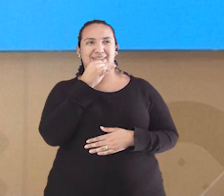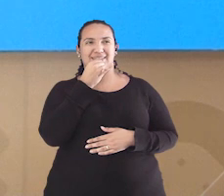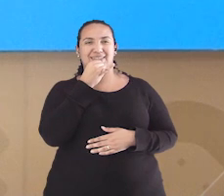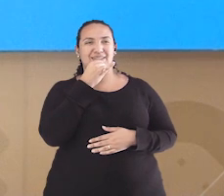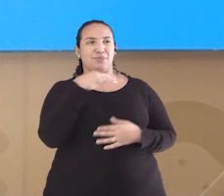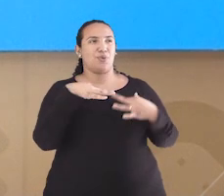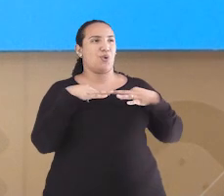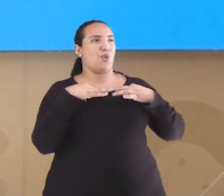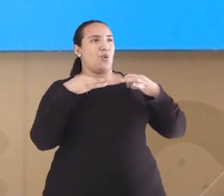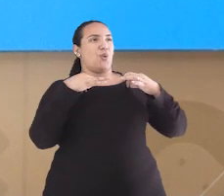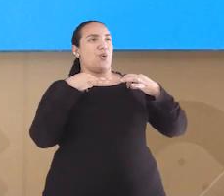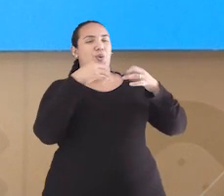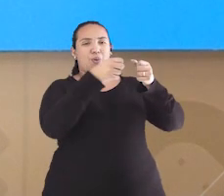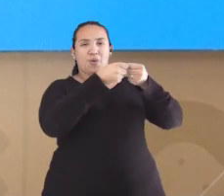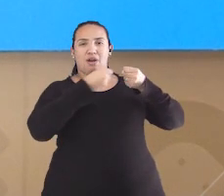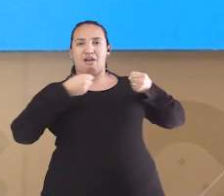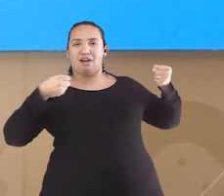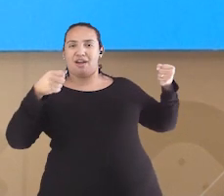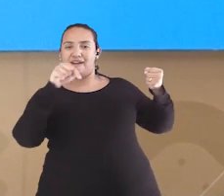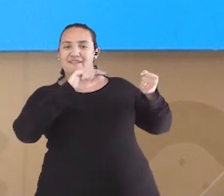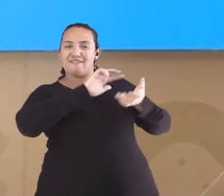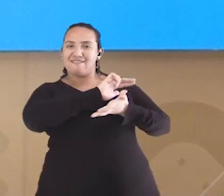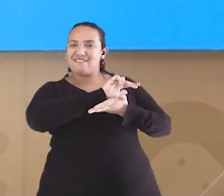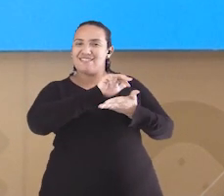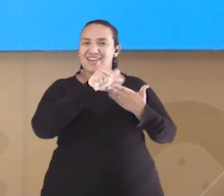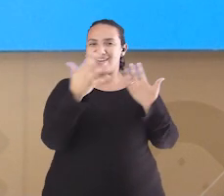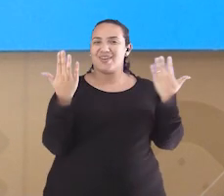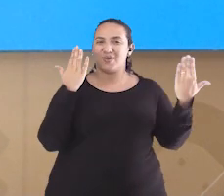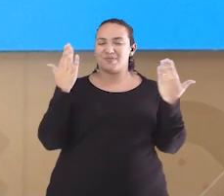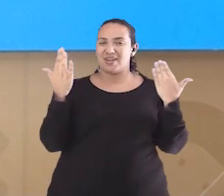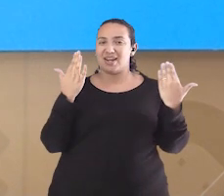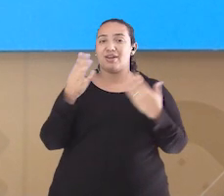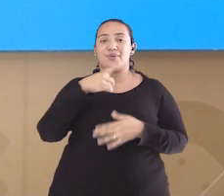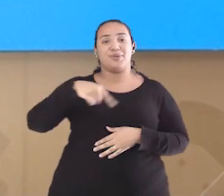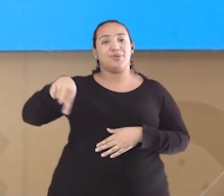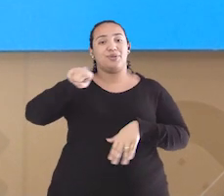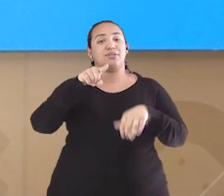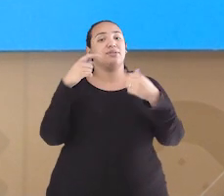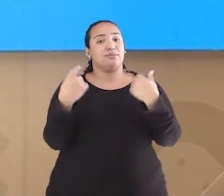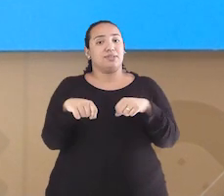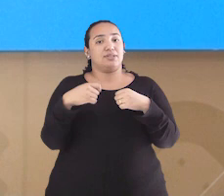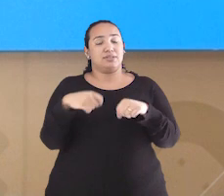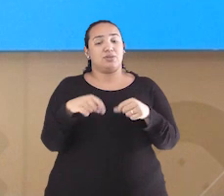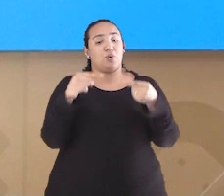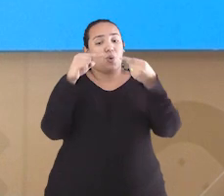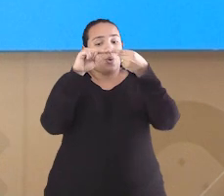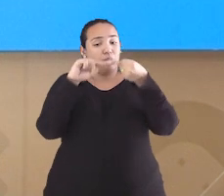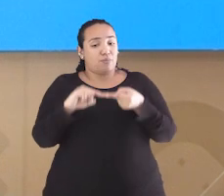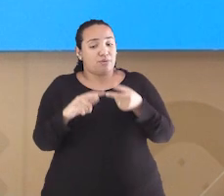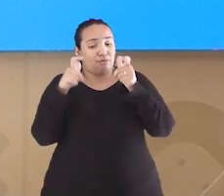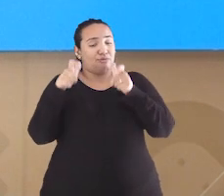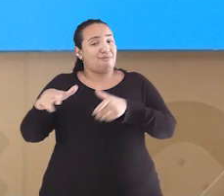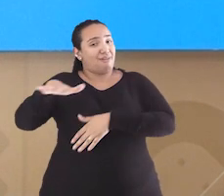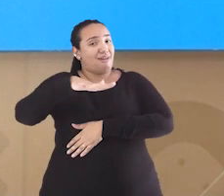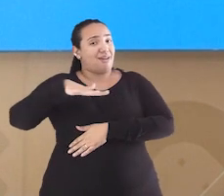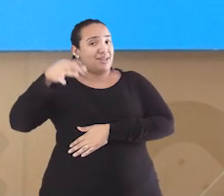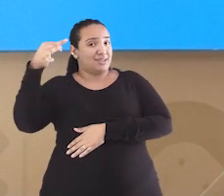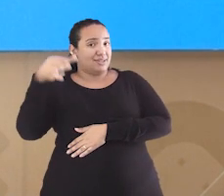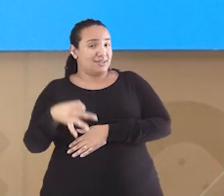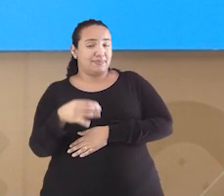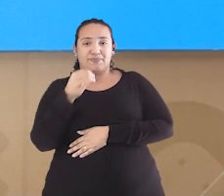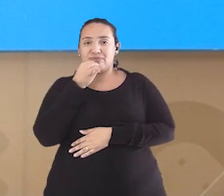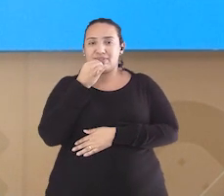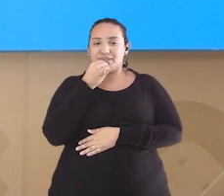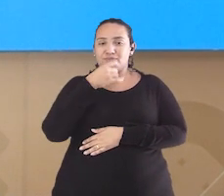guarda-roupas. Devemos utilizar roupas adequadas à situação e ao contexto em que estamos inseridos.